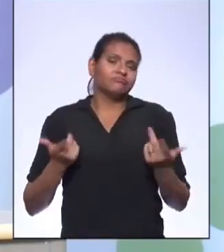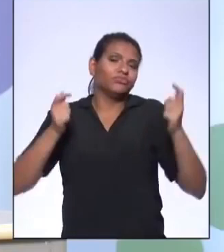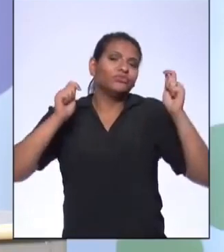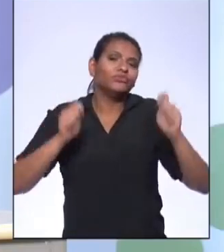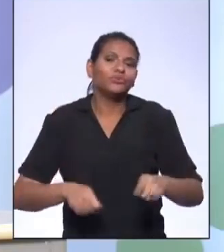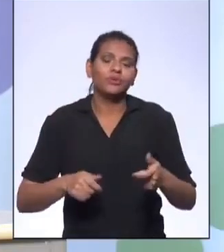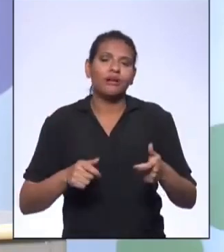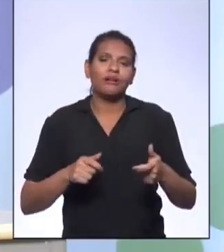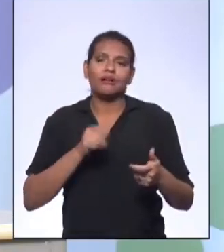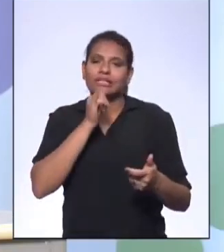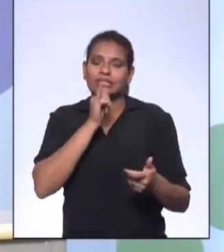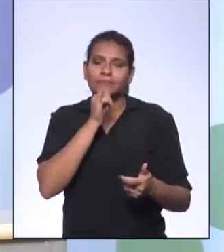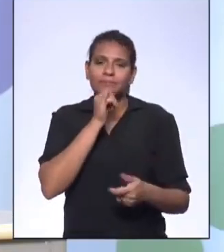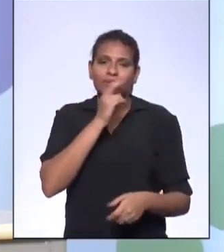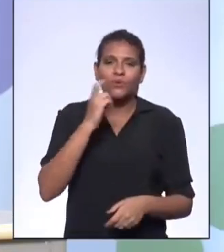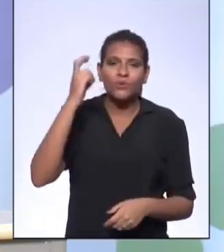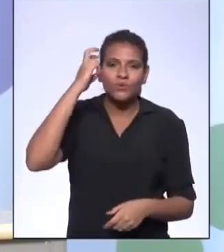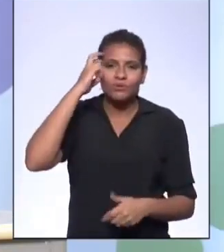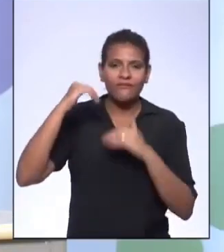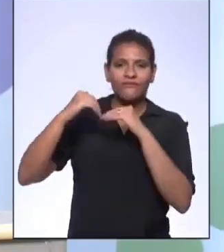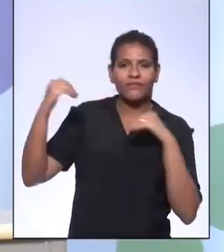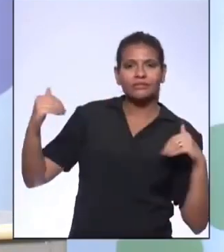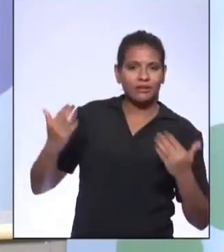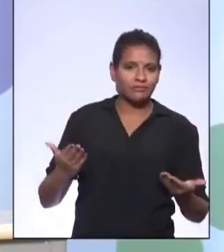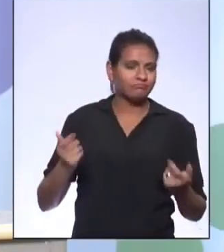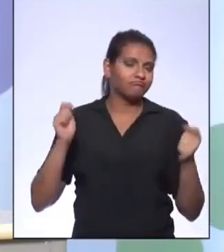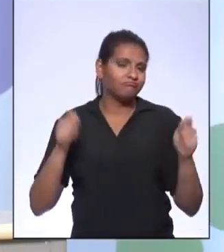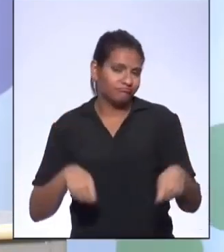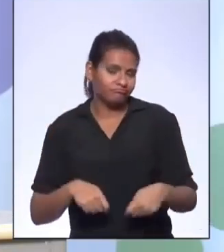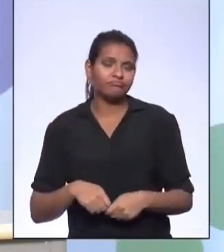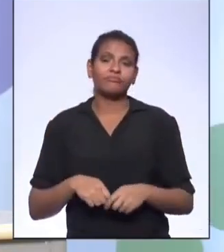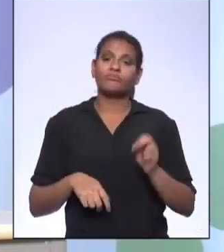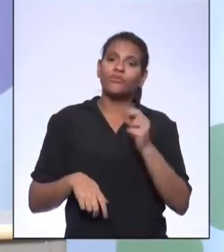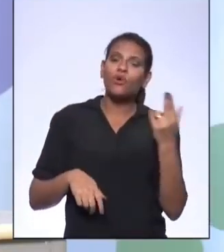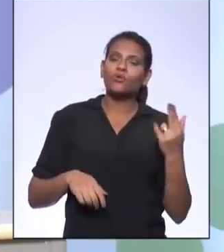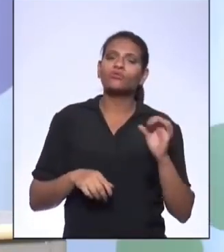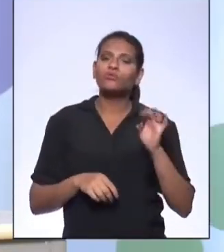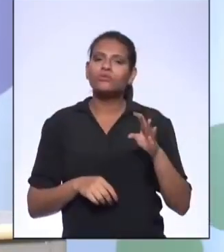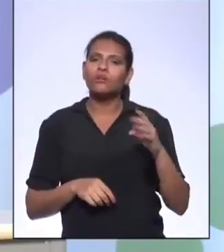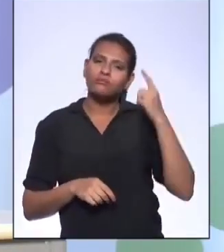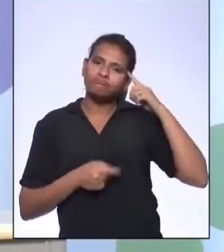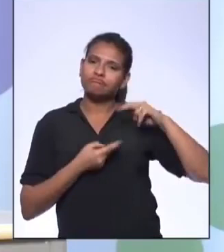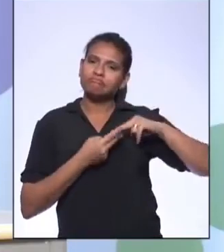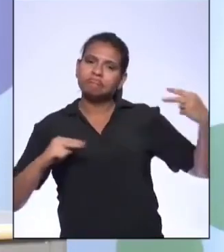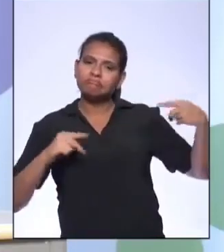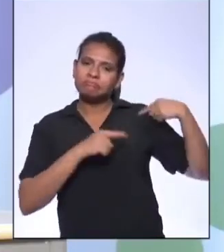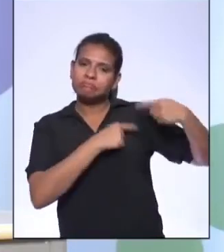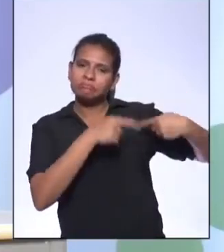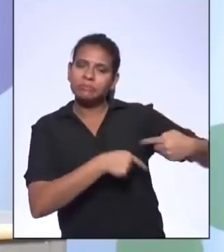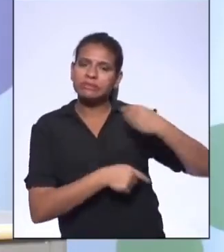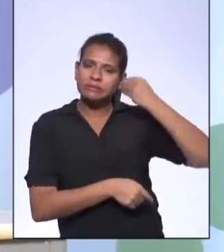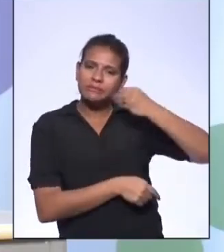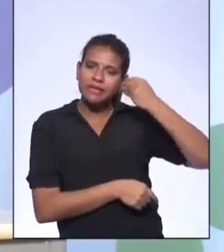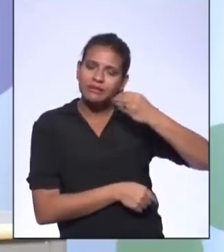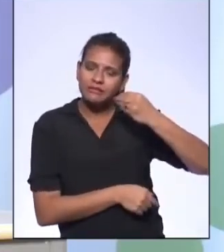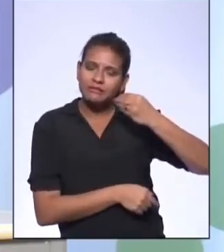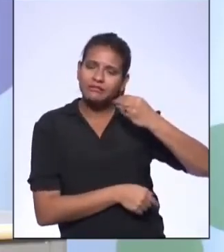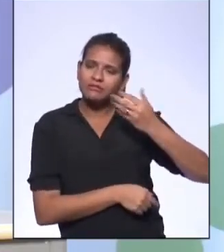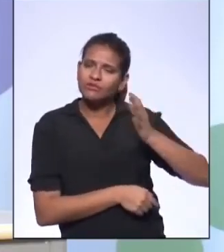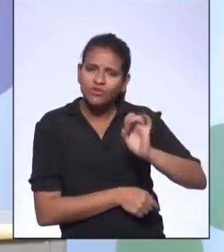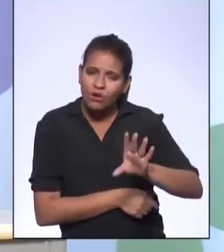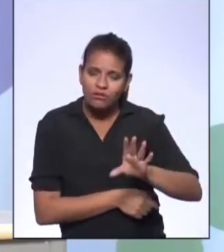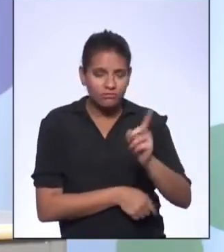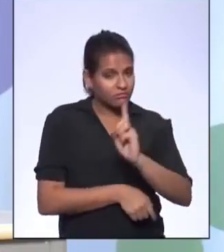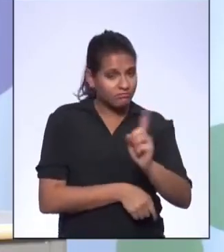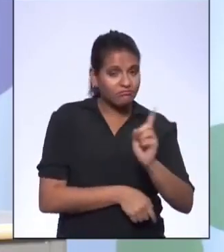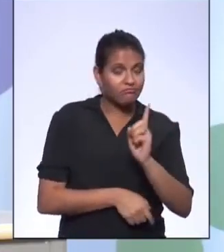sobrevivem a partir da experiência genética. Nós construímos respostas à nossa interação com o mundo e uns